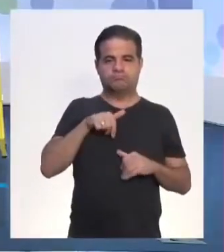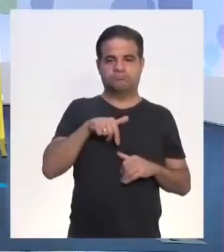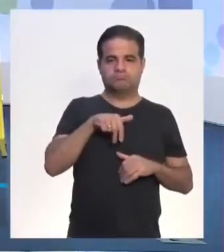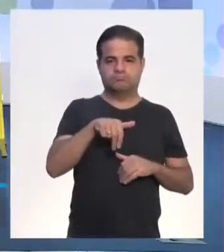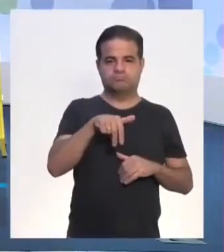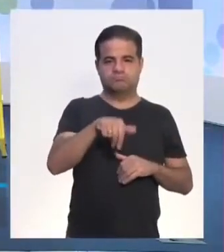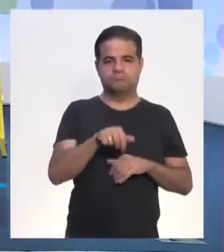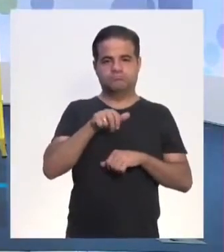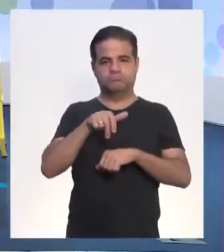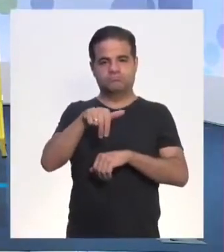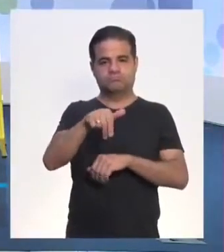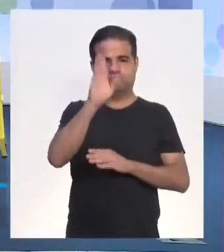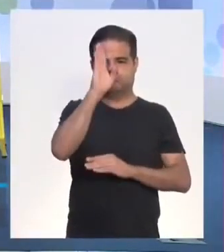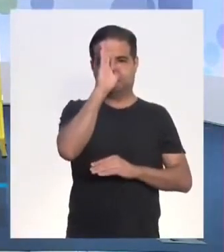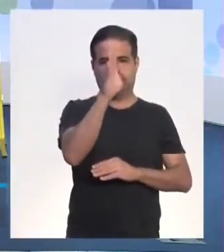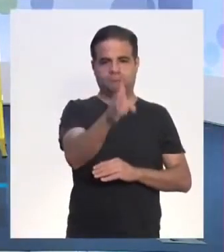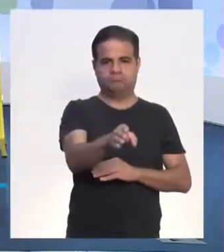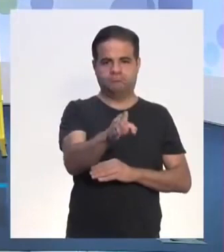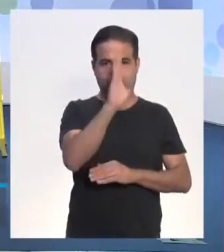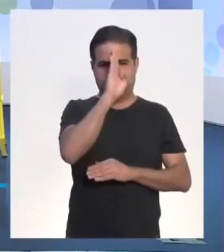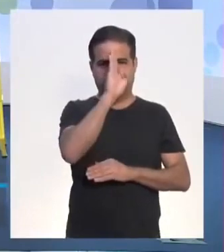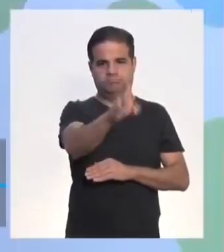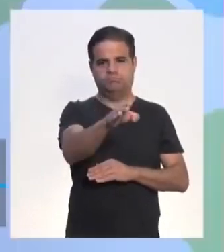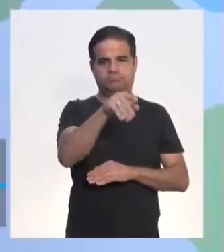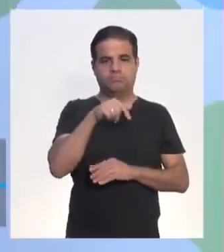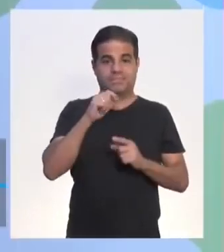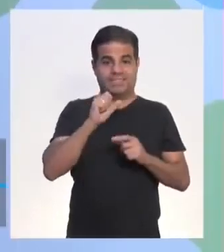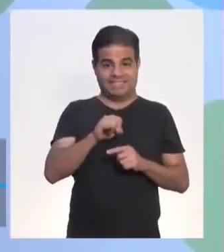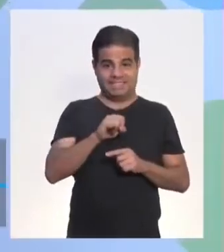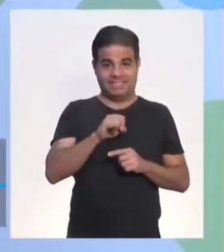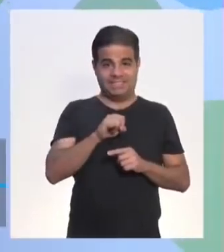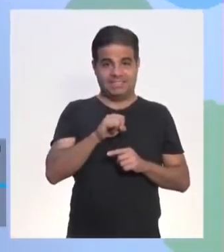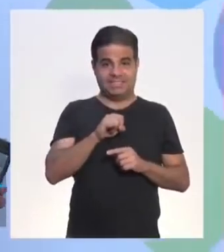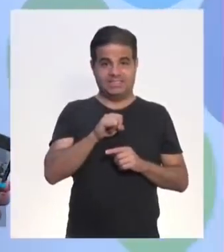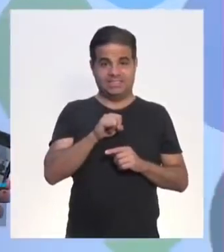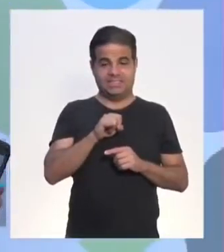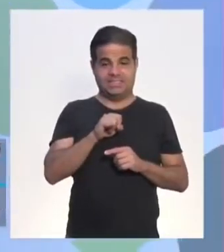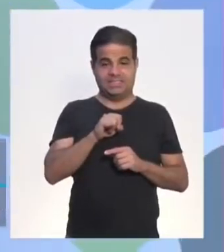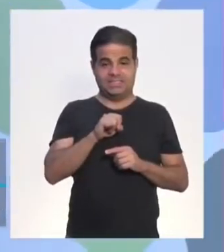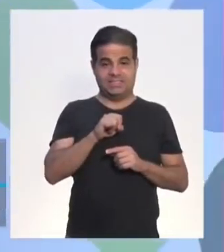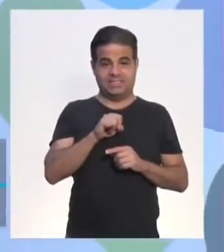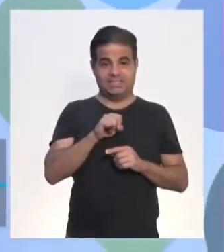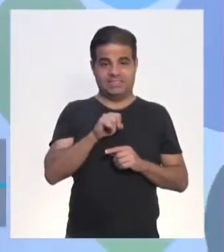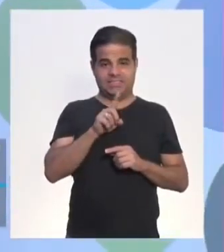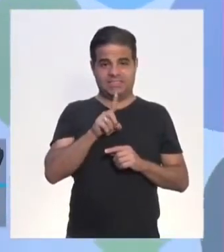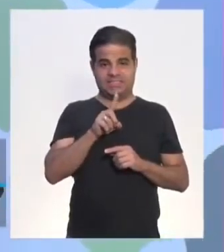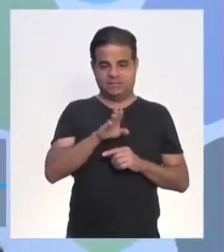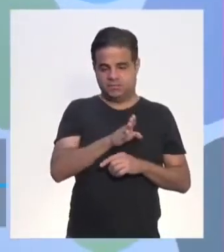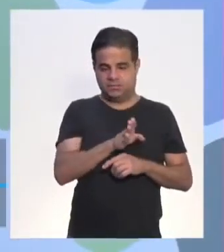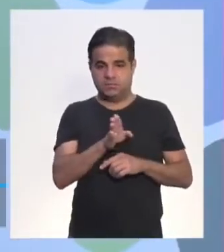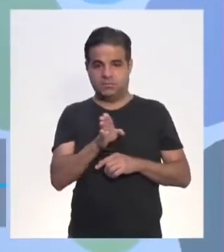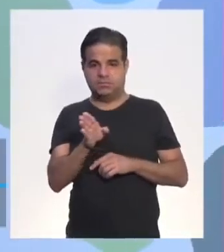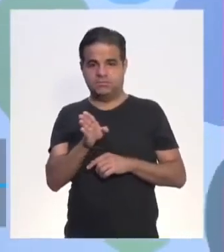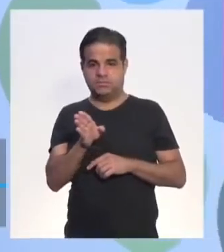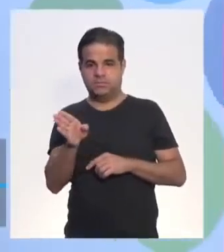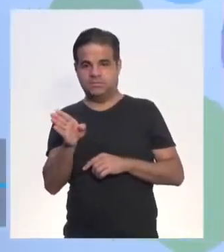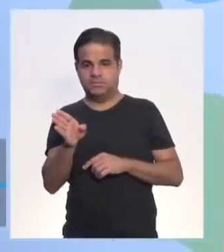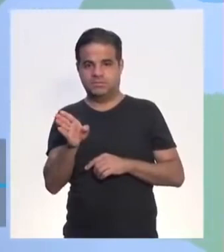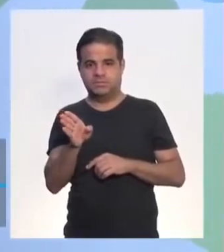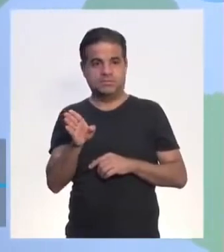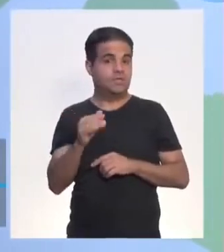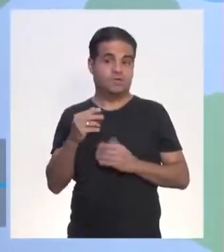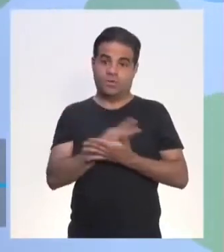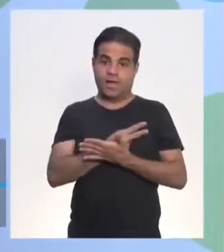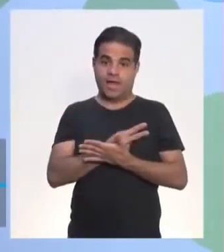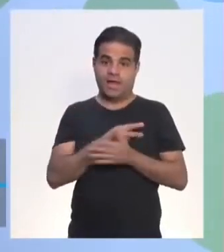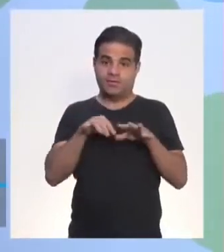rua, eu vou reto. Por quê? Se eu for na diagonal, isso. Além de eu não estar na faixa